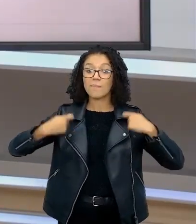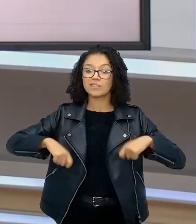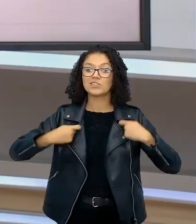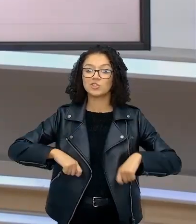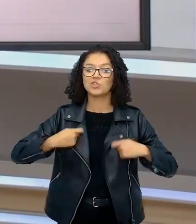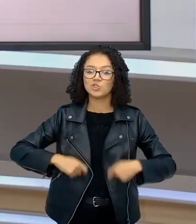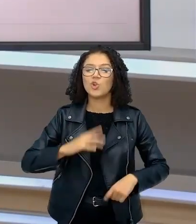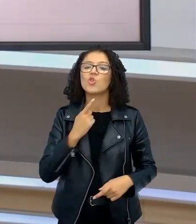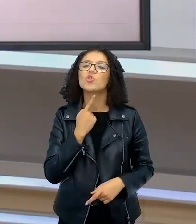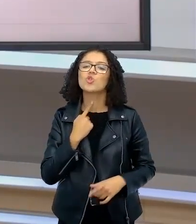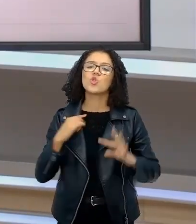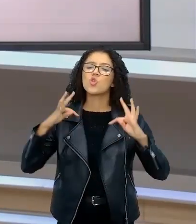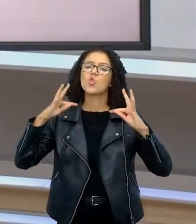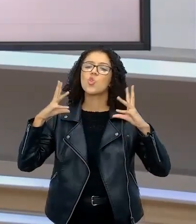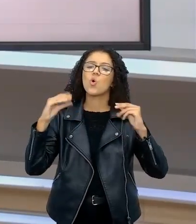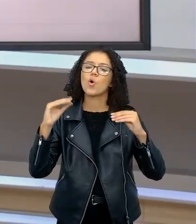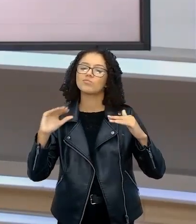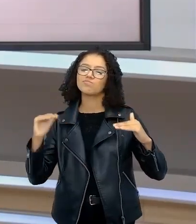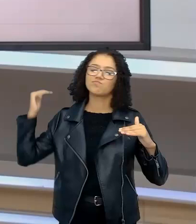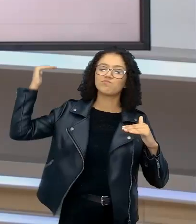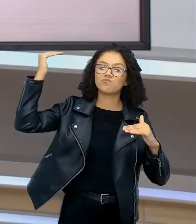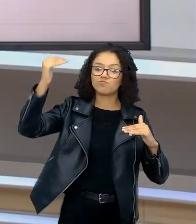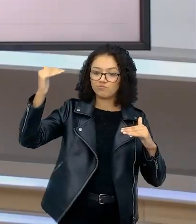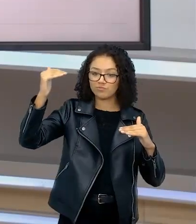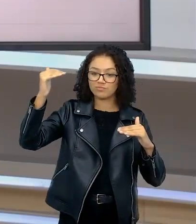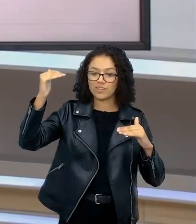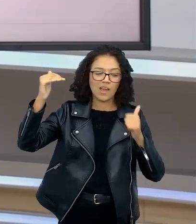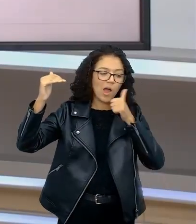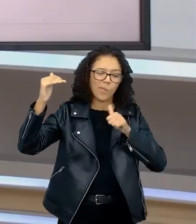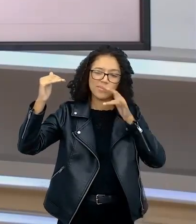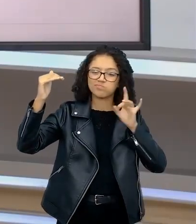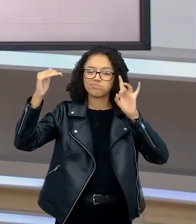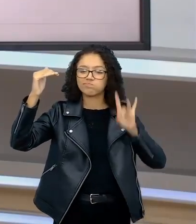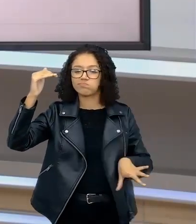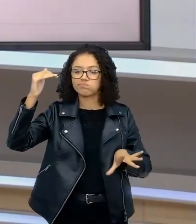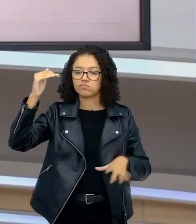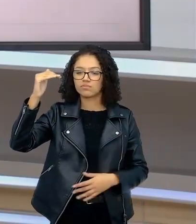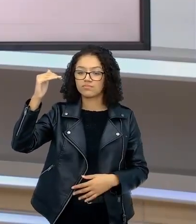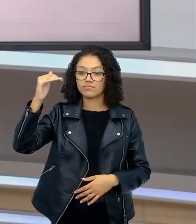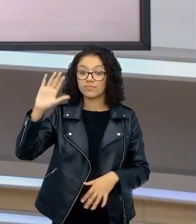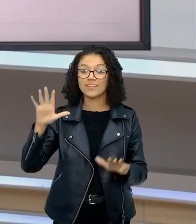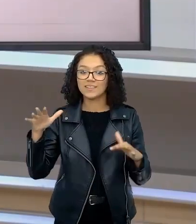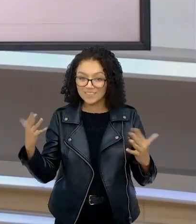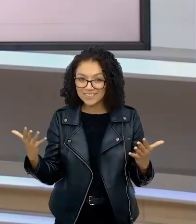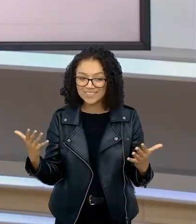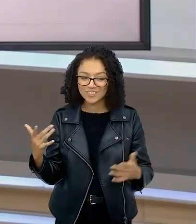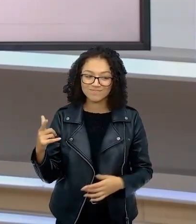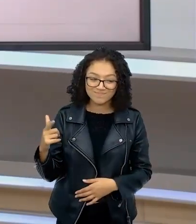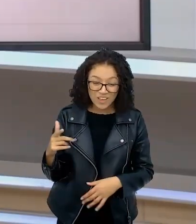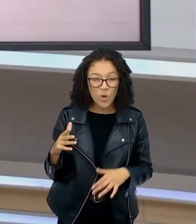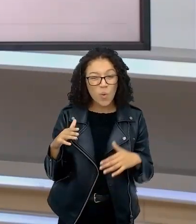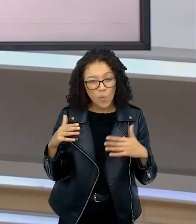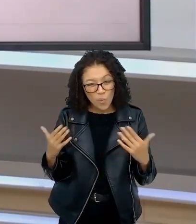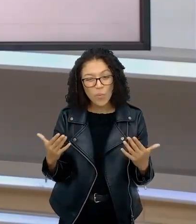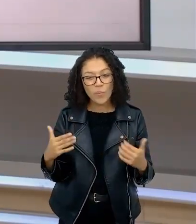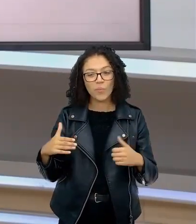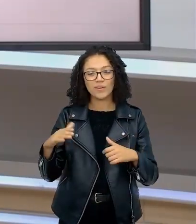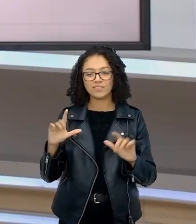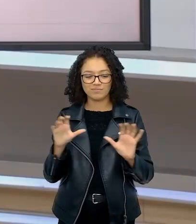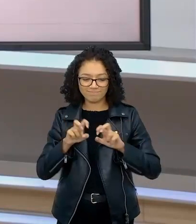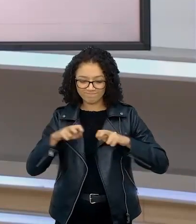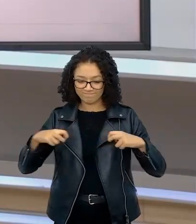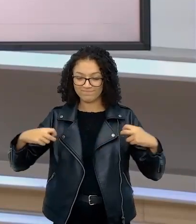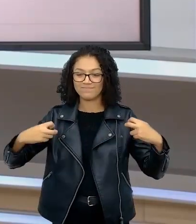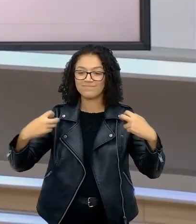e vontades dele acima dos prazeres e vontades dessa mulher. E aí, gente, Quando eu faço rodas de conversa